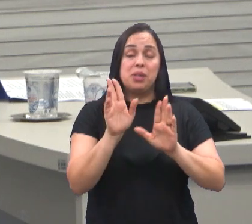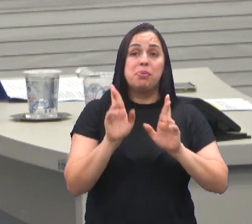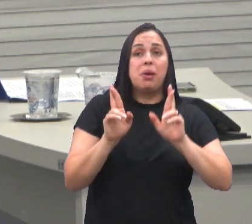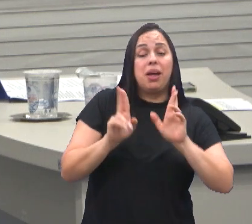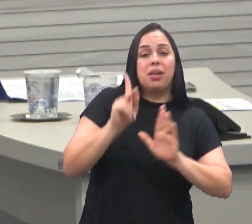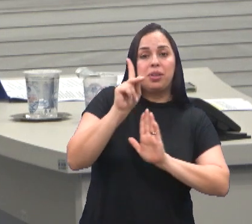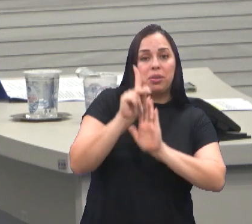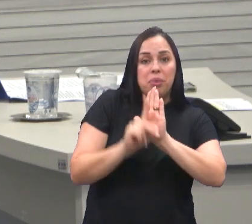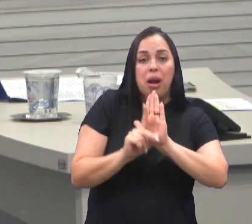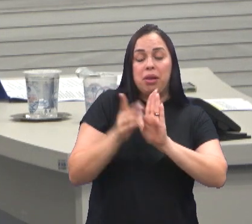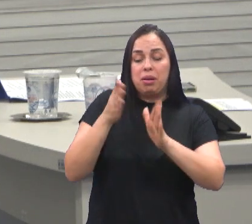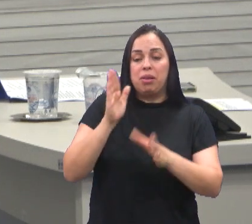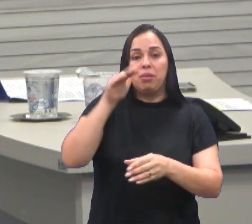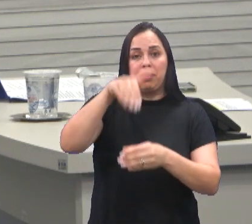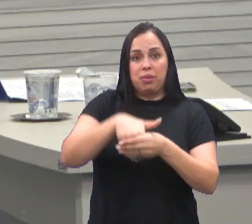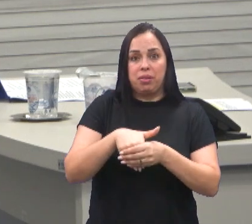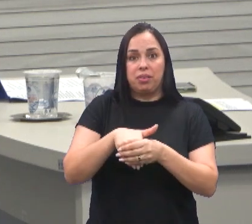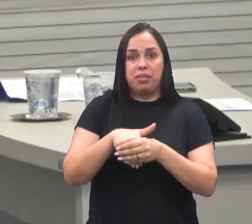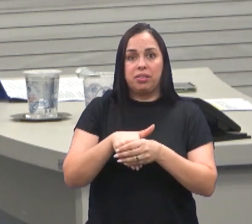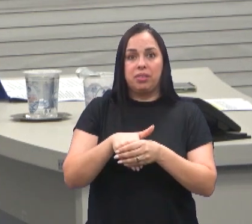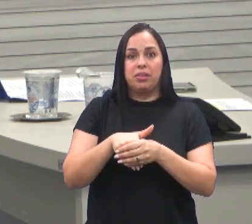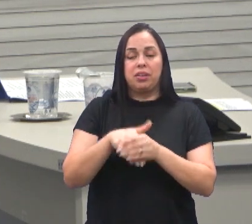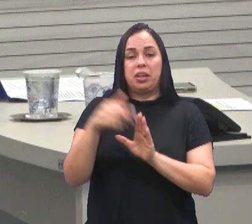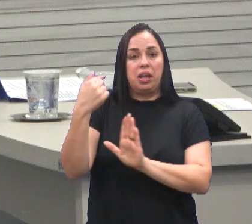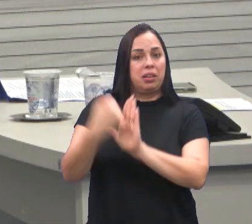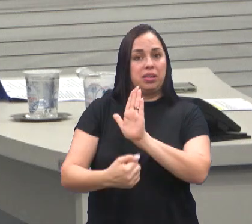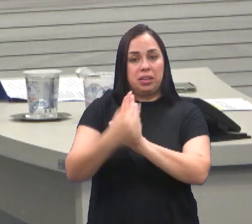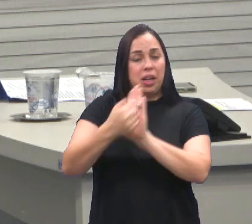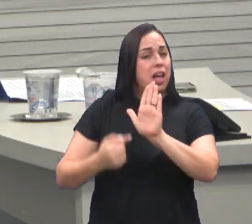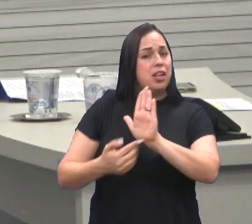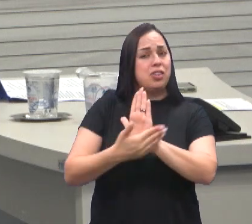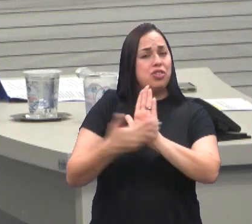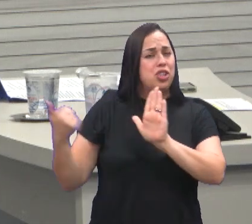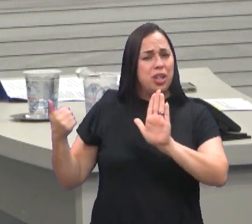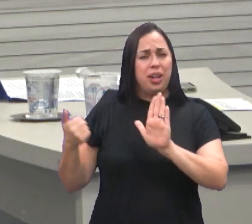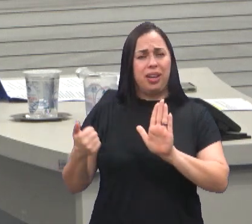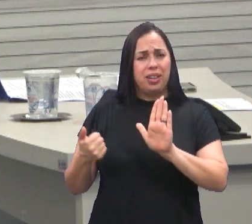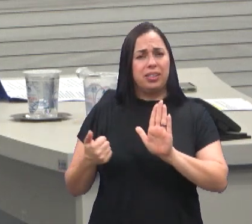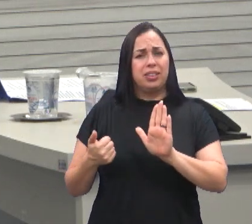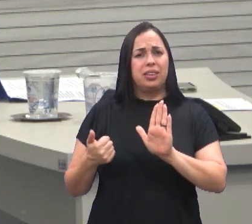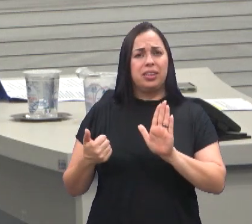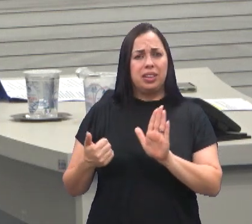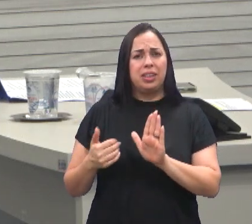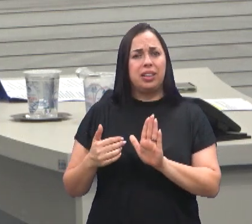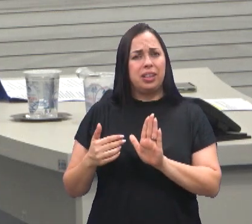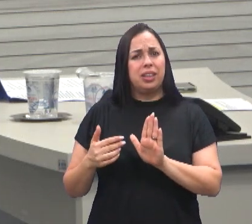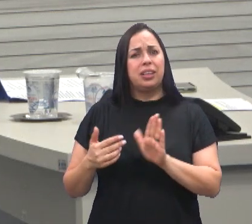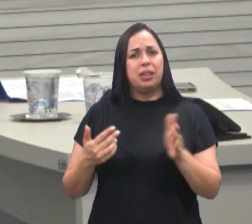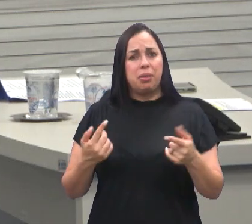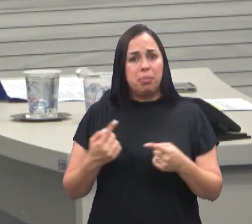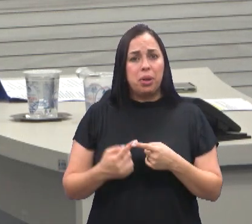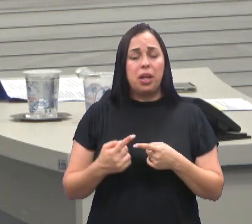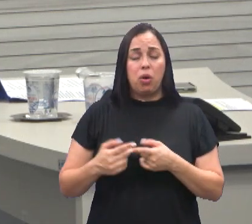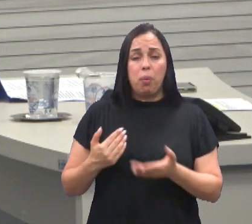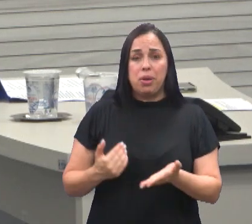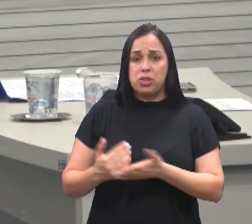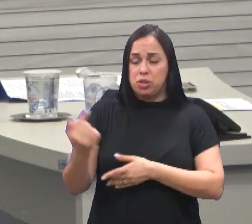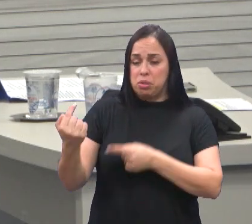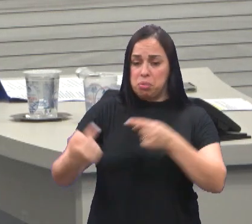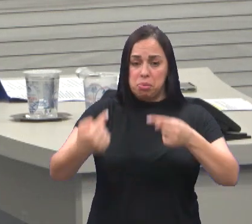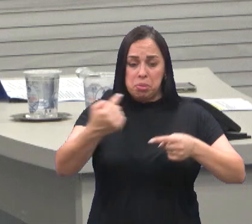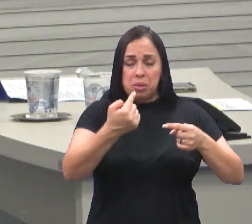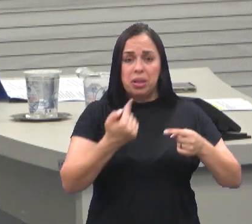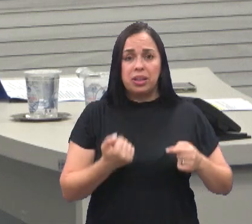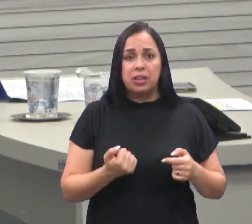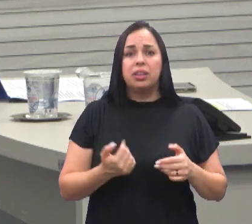sendo aprovado, né? Não venha mais para o veto e que rapidamente, já que causou, né, essa discussão na Câmara Municipal,